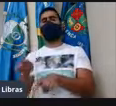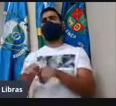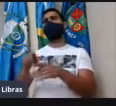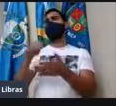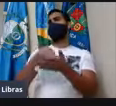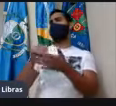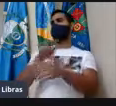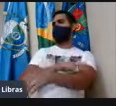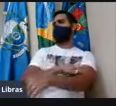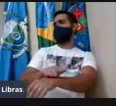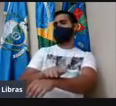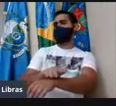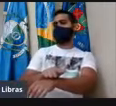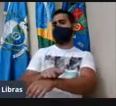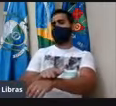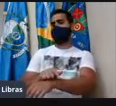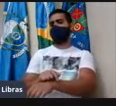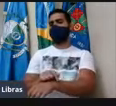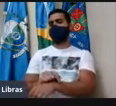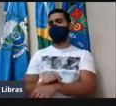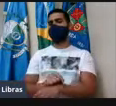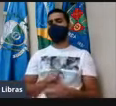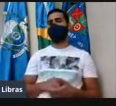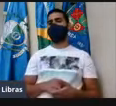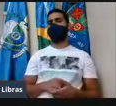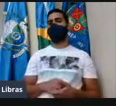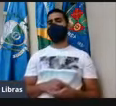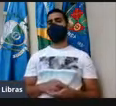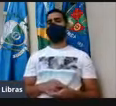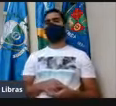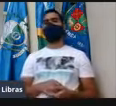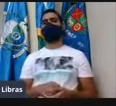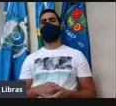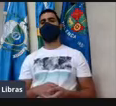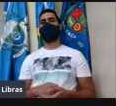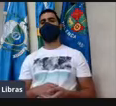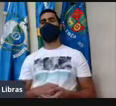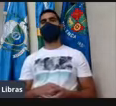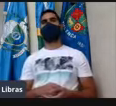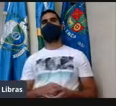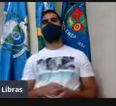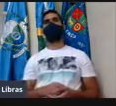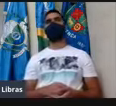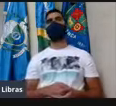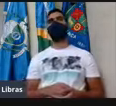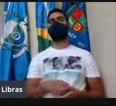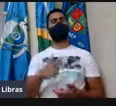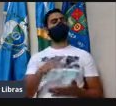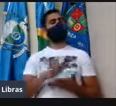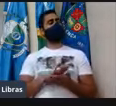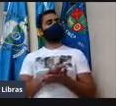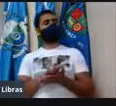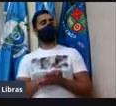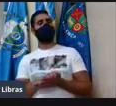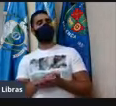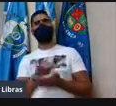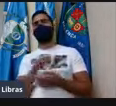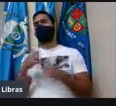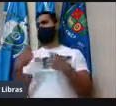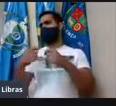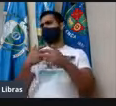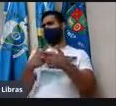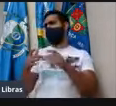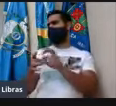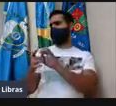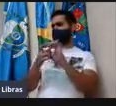de Educação para que elas tirem as suas licenças e depois emendem na aposentadoria. No mais, me coloco à disposição também para